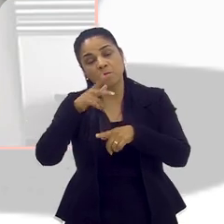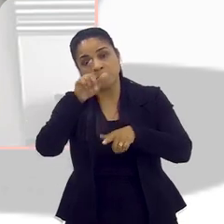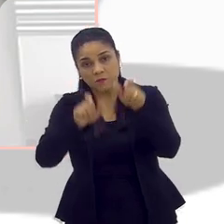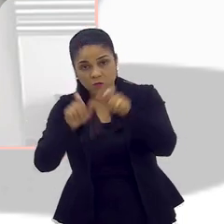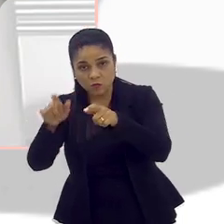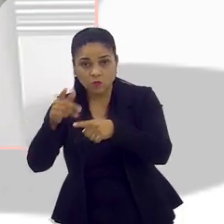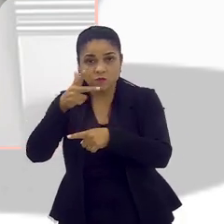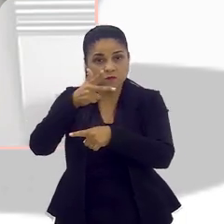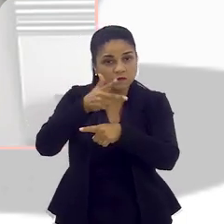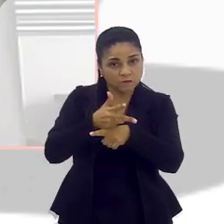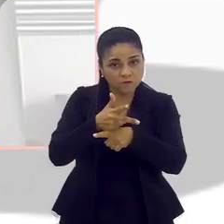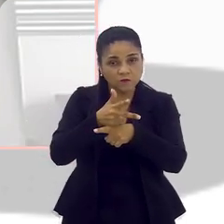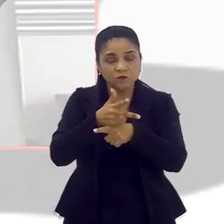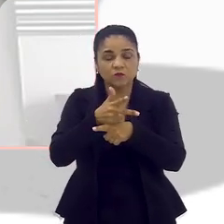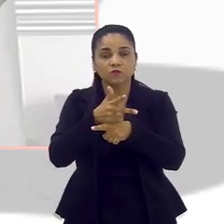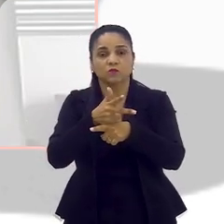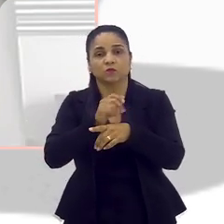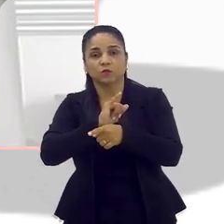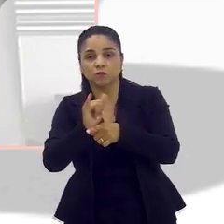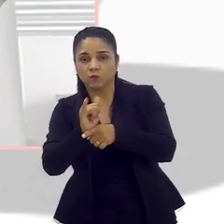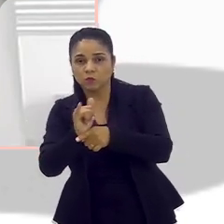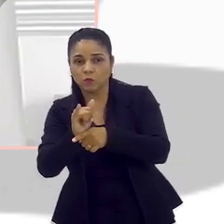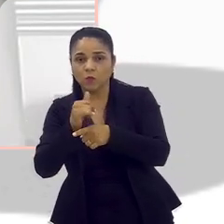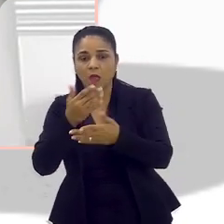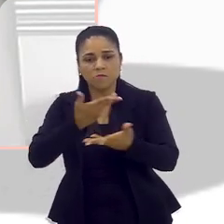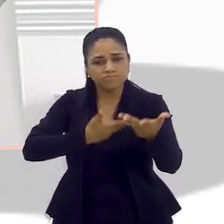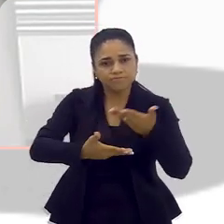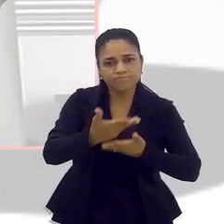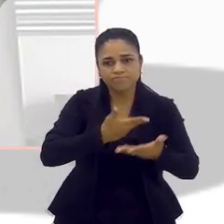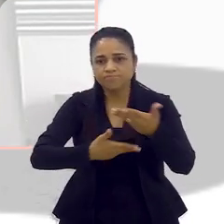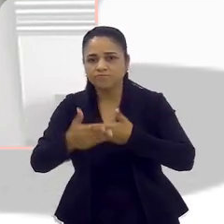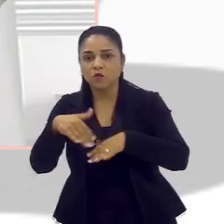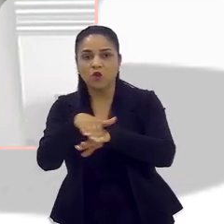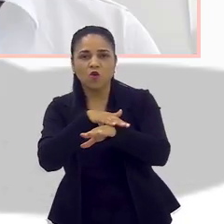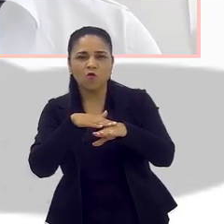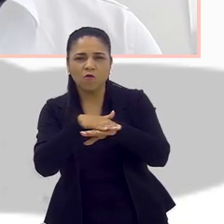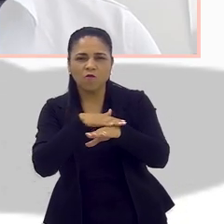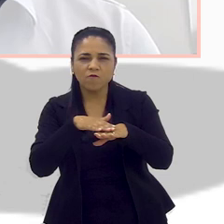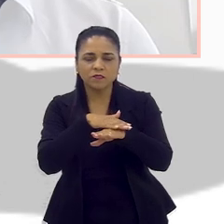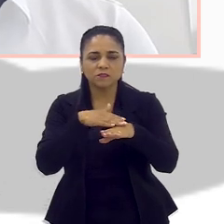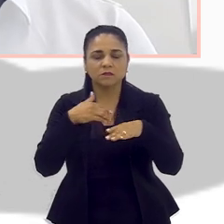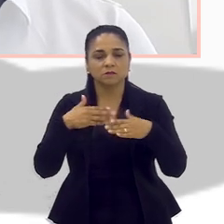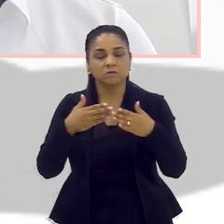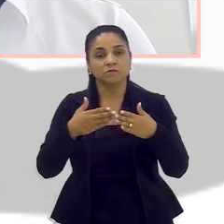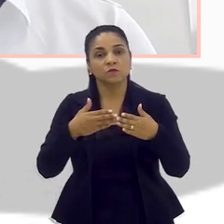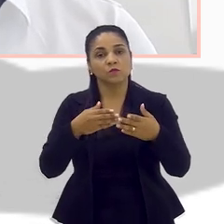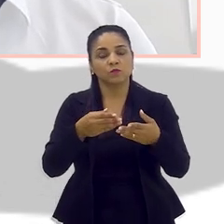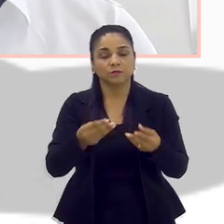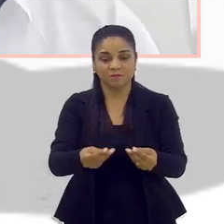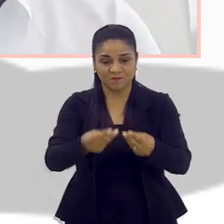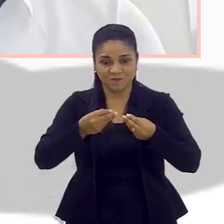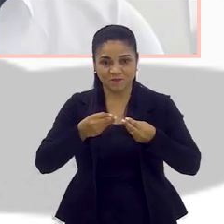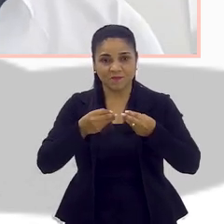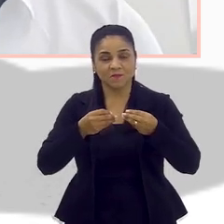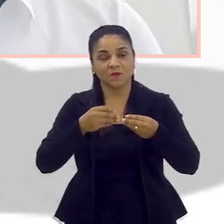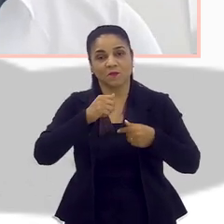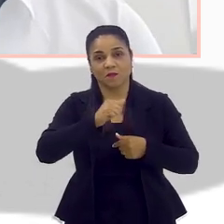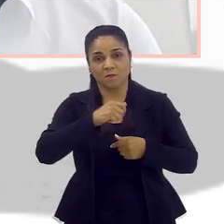para o YouTube e tal. A gente começou a se inteirar mais e até conversar com os próprios entregadores que vinham até lá na nossa casa